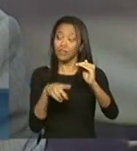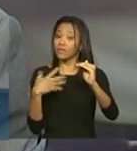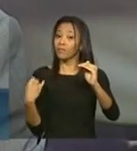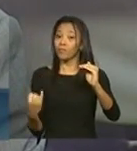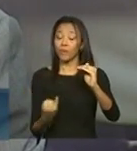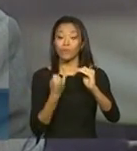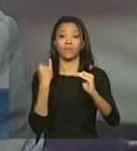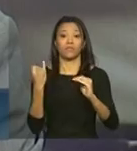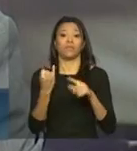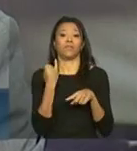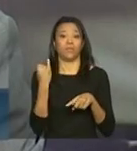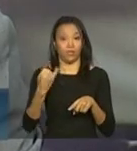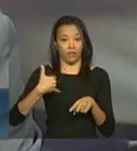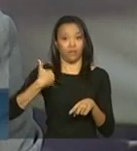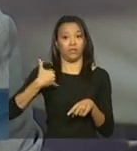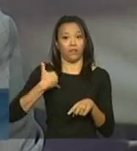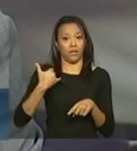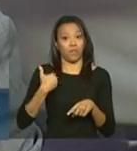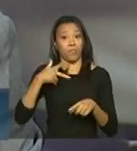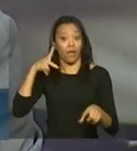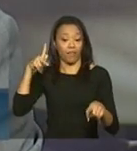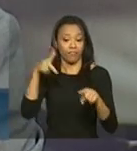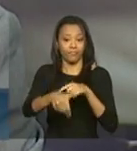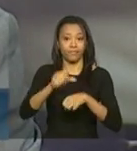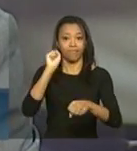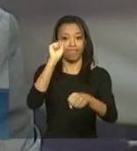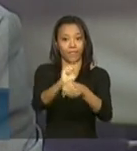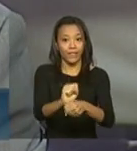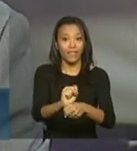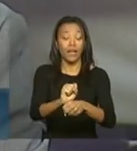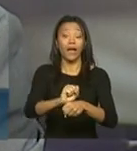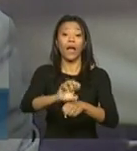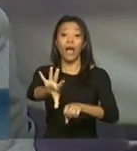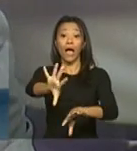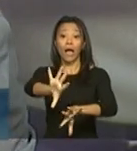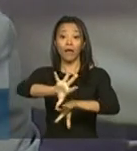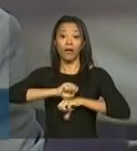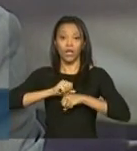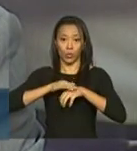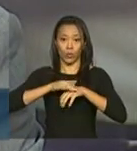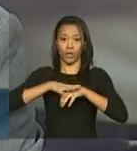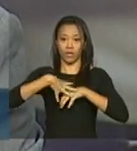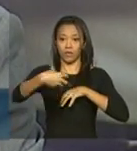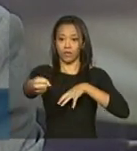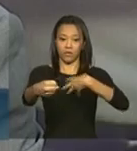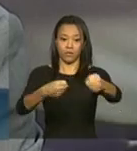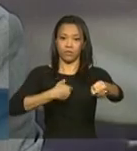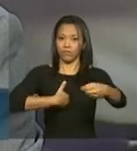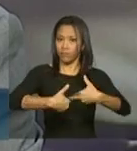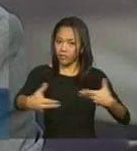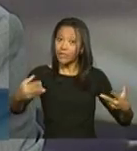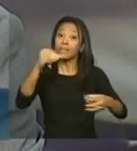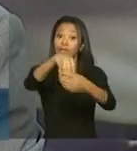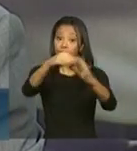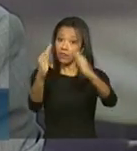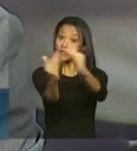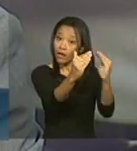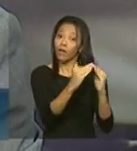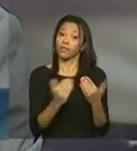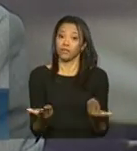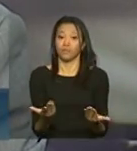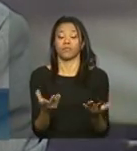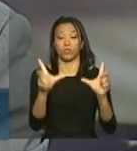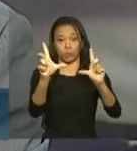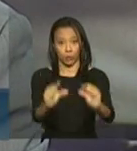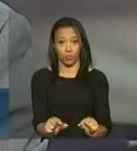importante, marcador na interrupção da cadeia de transmissão, à medida em que a gente busca depois os casos intradomiciliares. Então, há uma